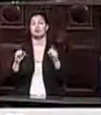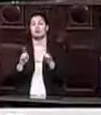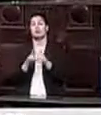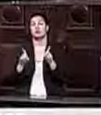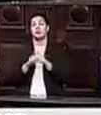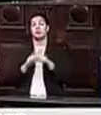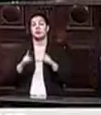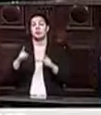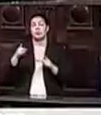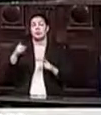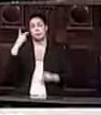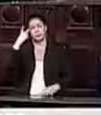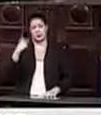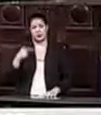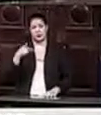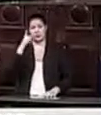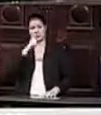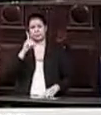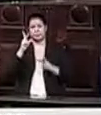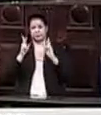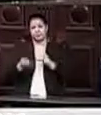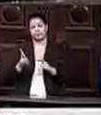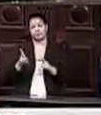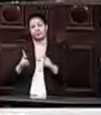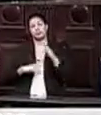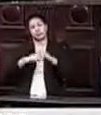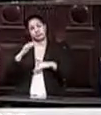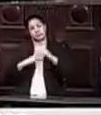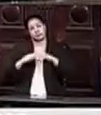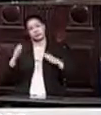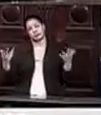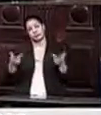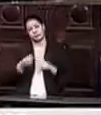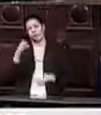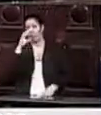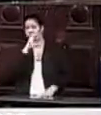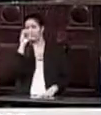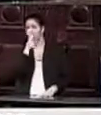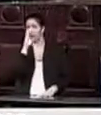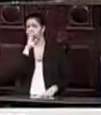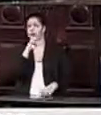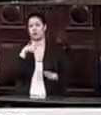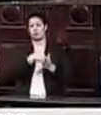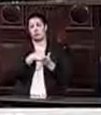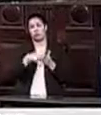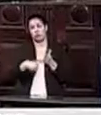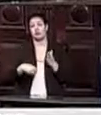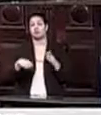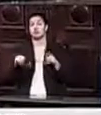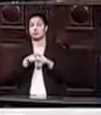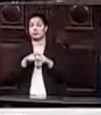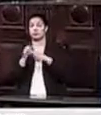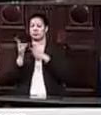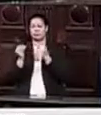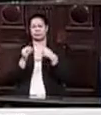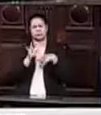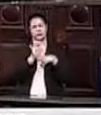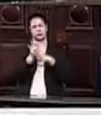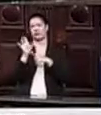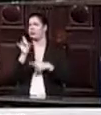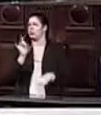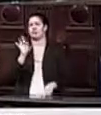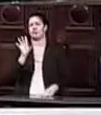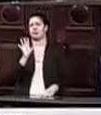dar efetividade, eficiência e rapidez nesse cadastro, que em muito vai ajudar não apenas a